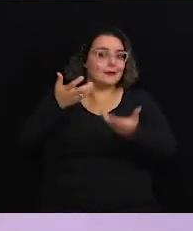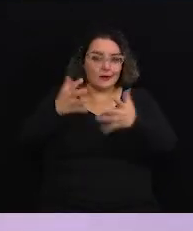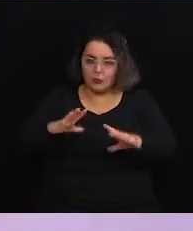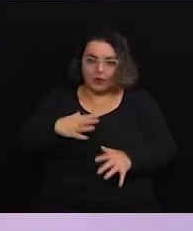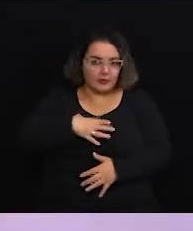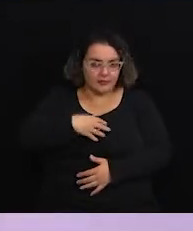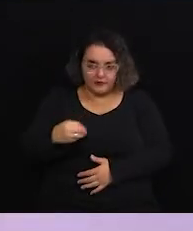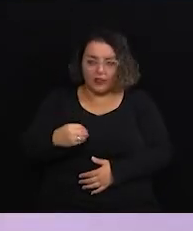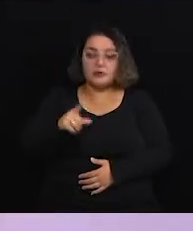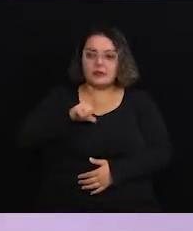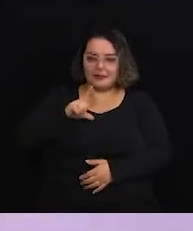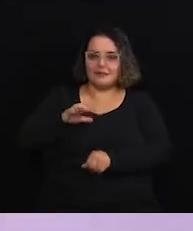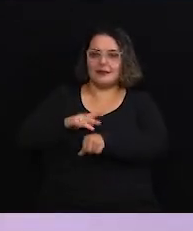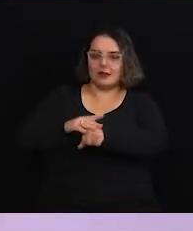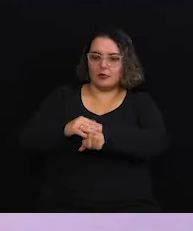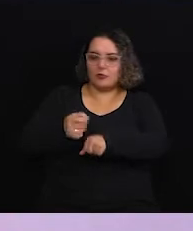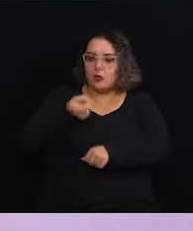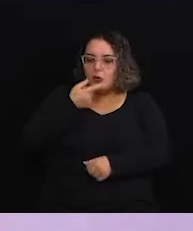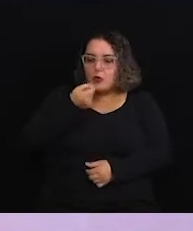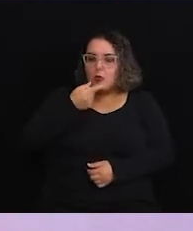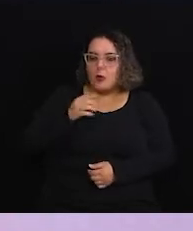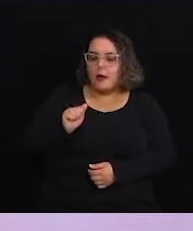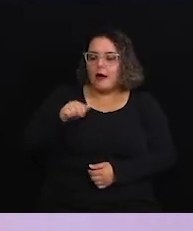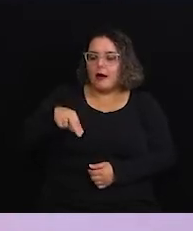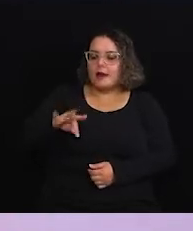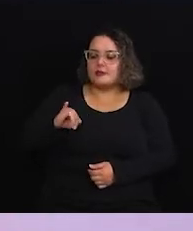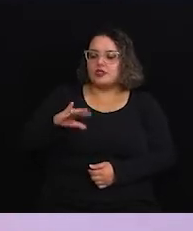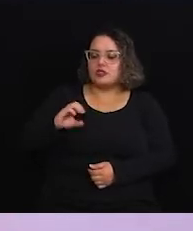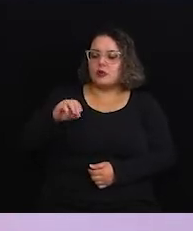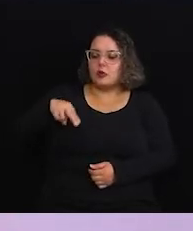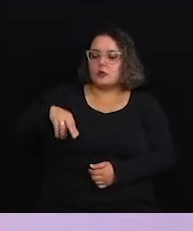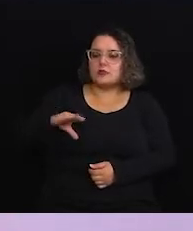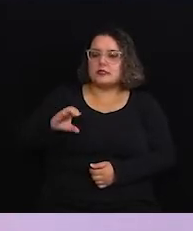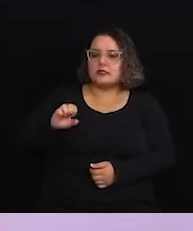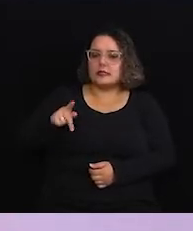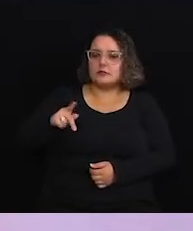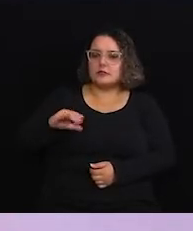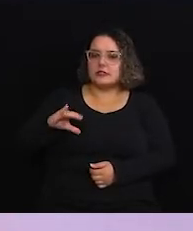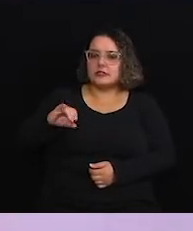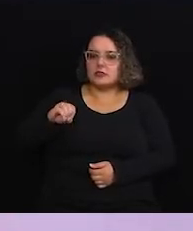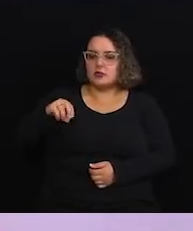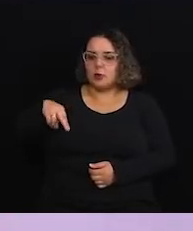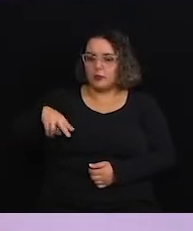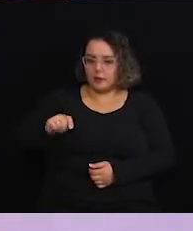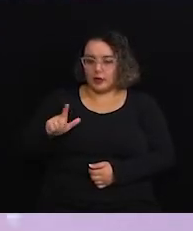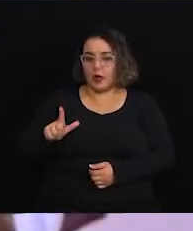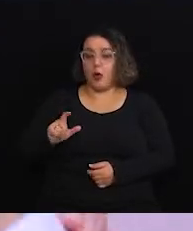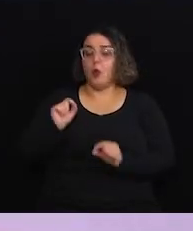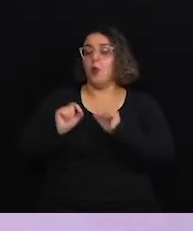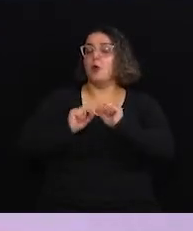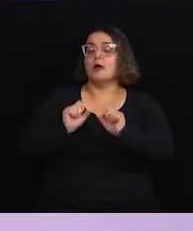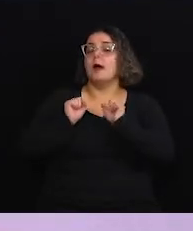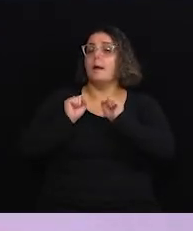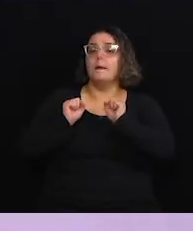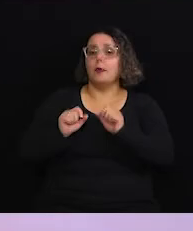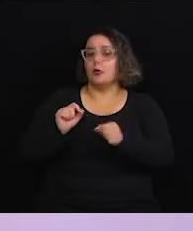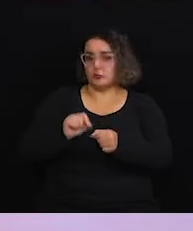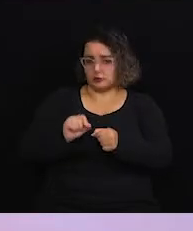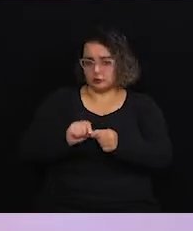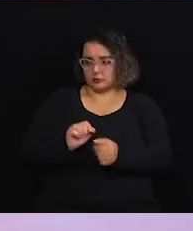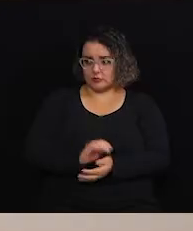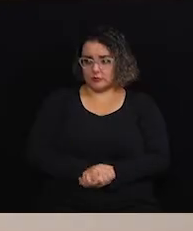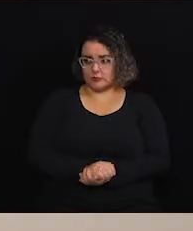é indicado? Qual que é? O que vocês indicam para a mulher que quer prevenir? O que ela pode fazer, doutora?